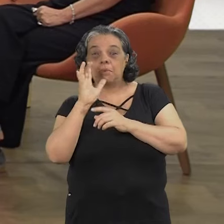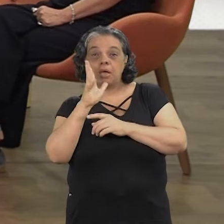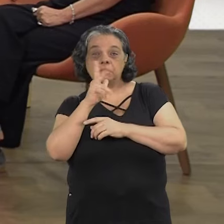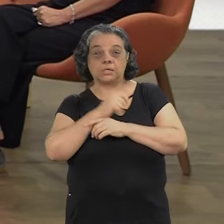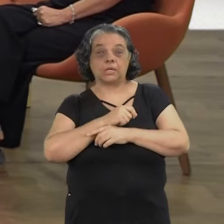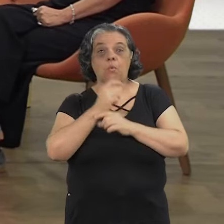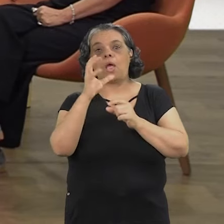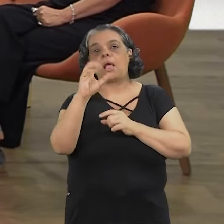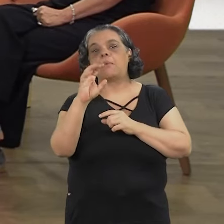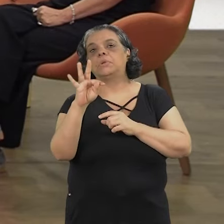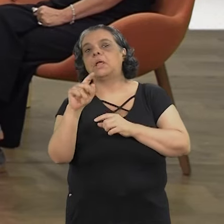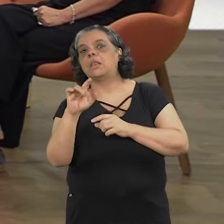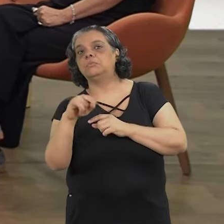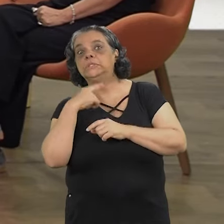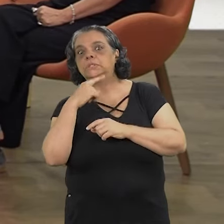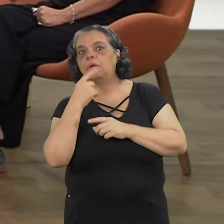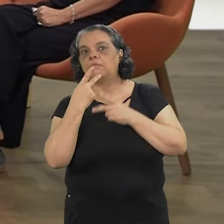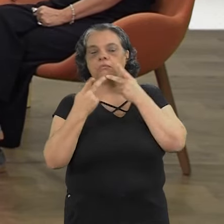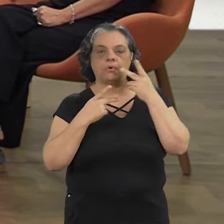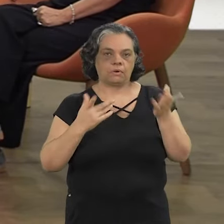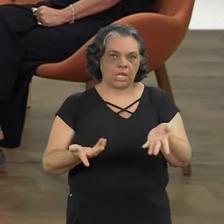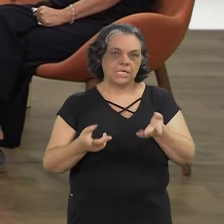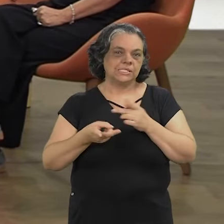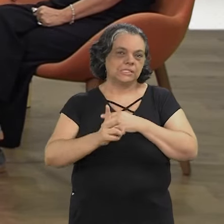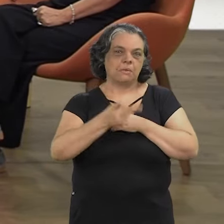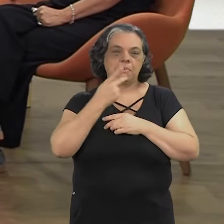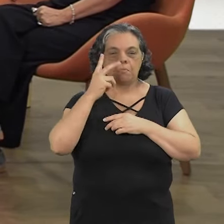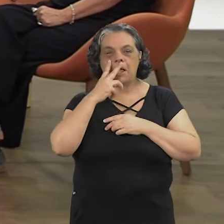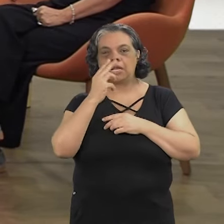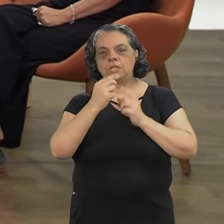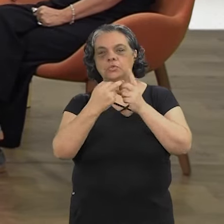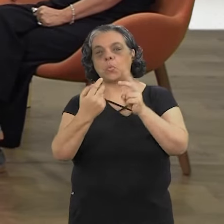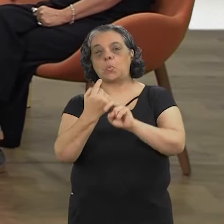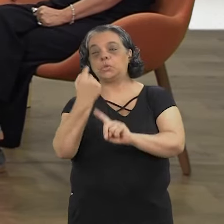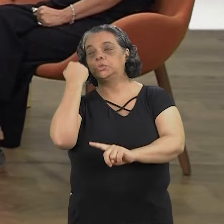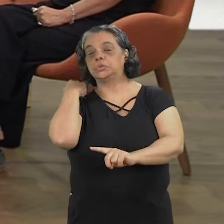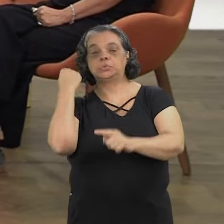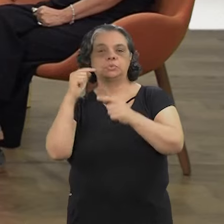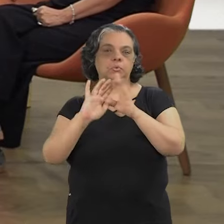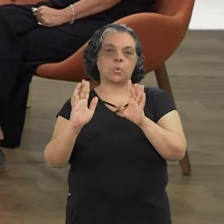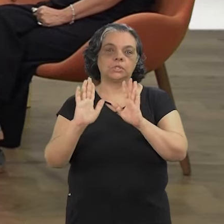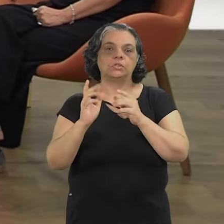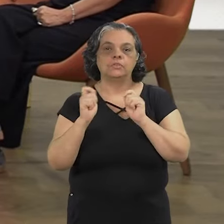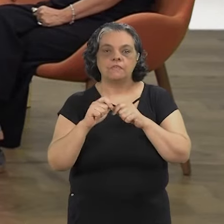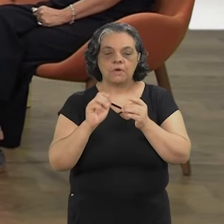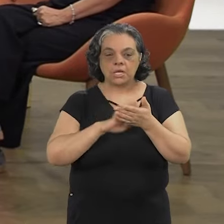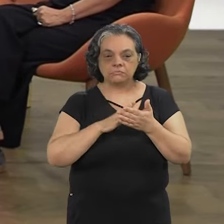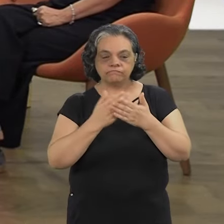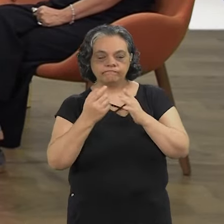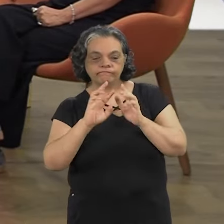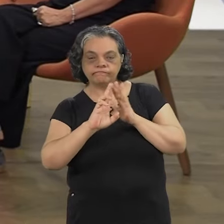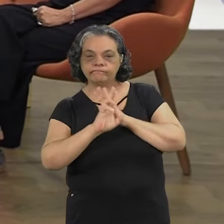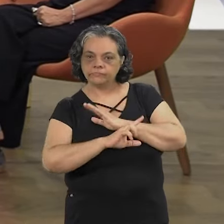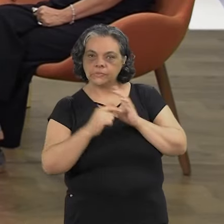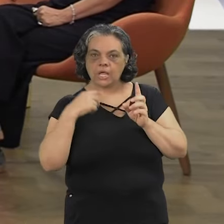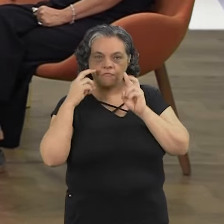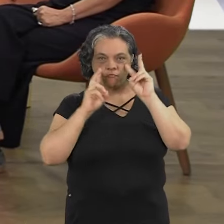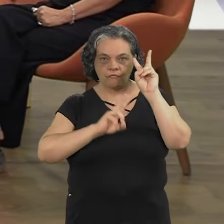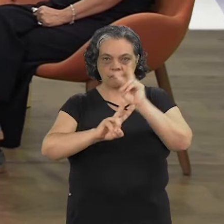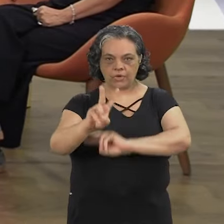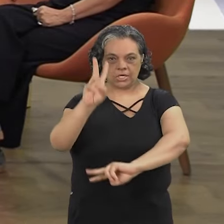é capitalismo ninguém fala né Sempre parece que são coisas dissociadas e quando a gente vai paraa interseccionalidade a gente vê